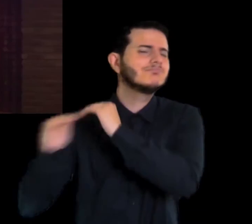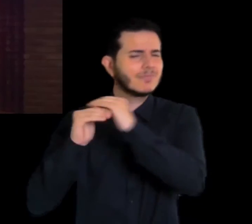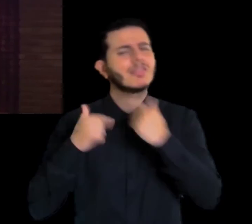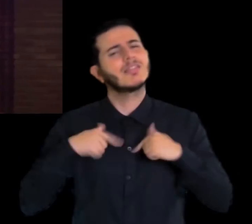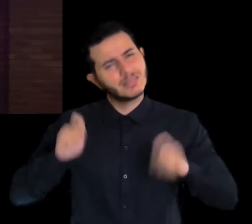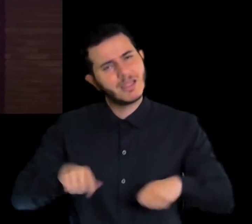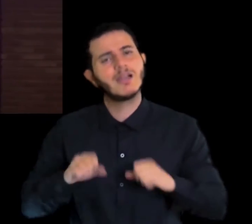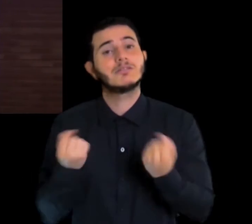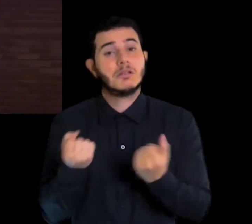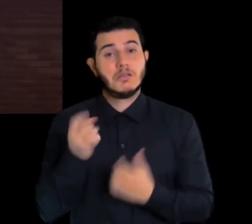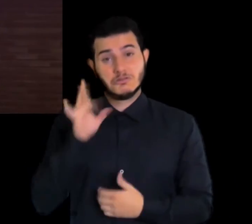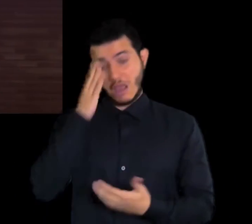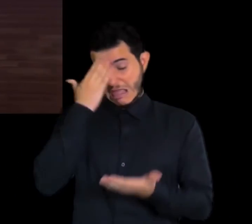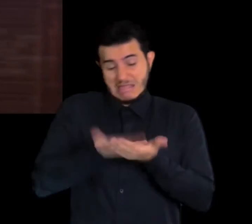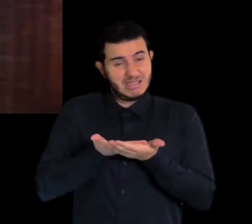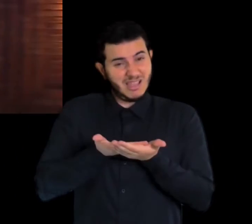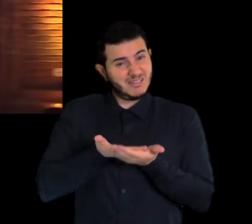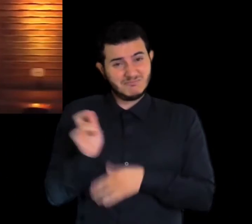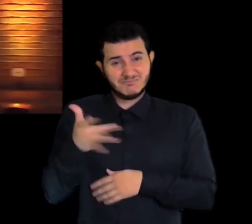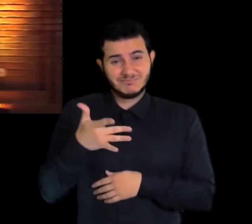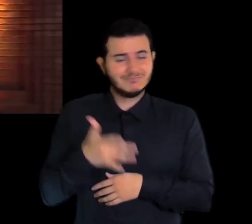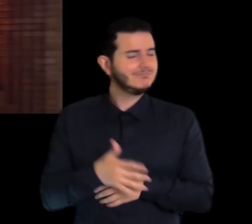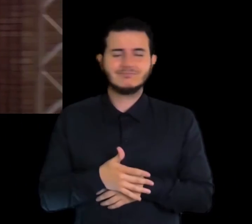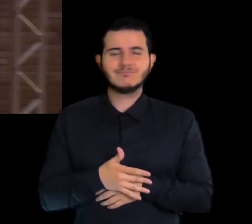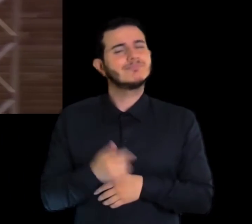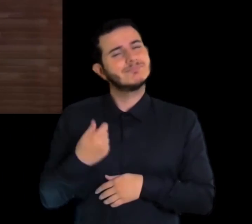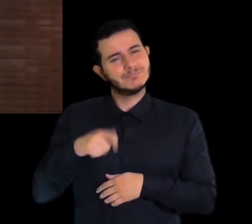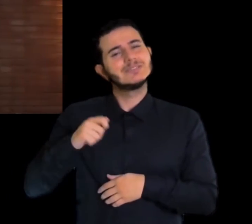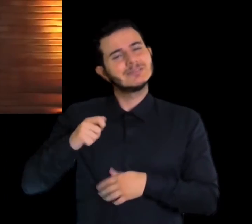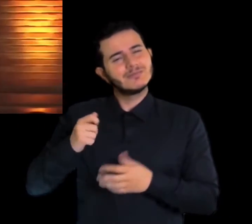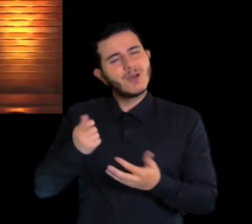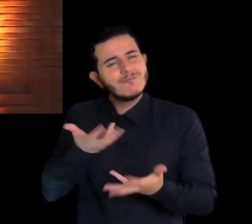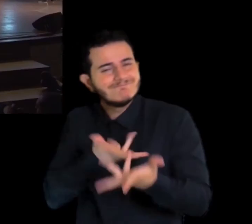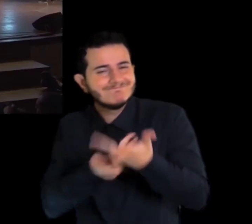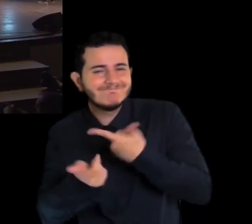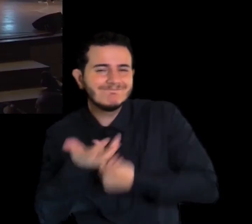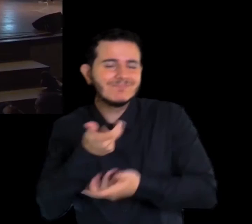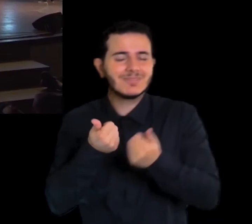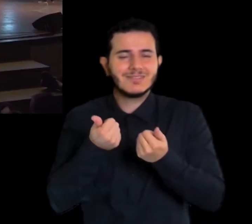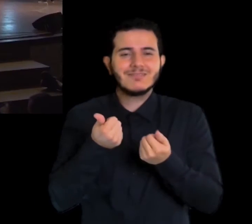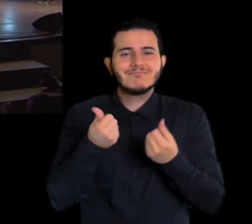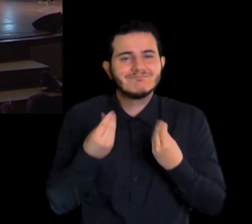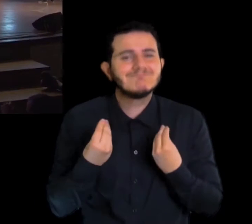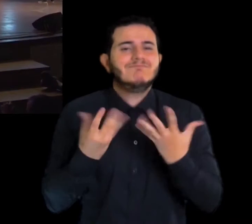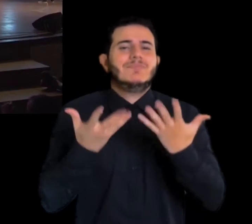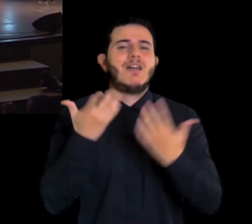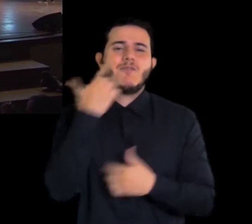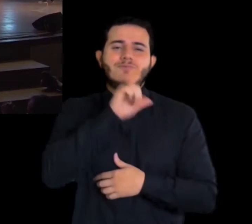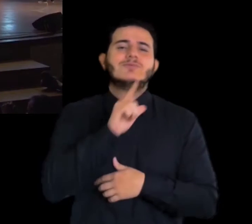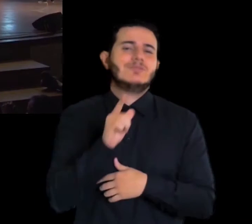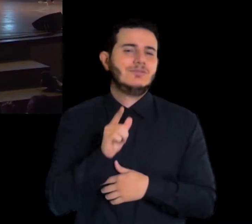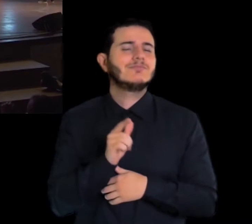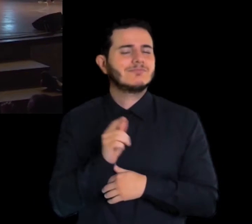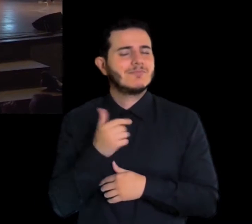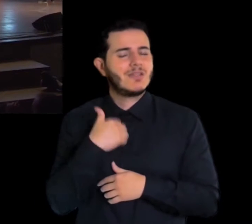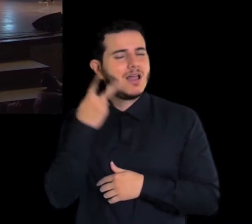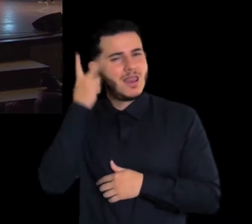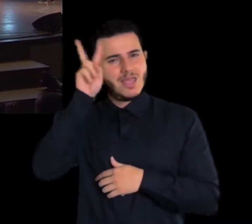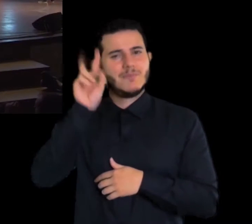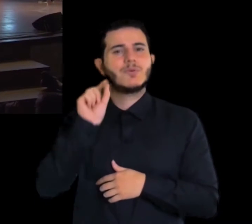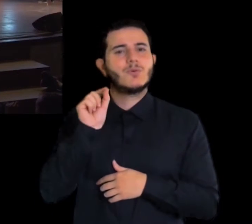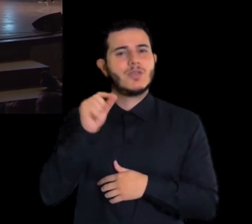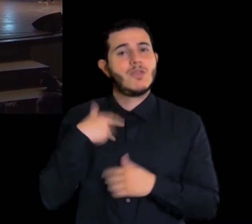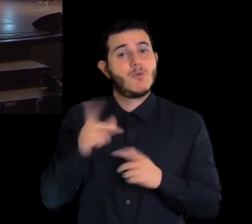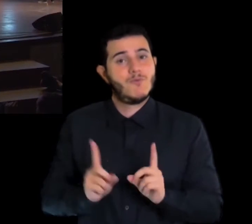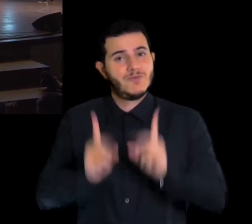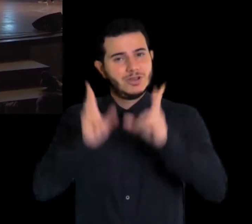basta, é preciso encantar. E para falar de encantar, eu vou me lembrar uma época que eu